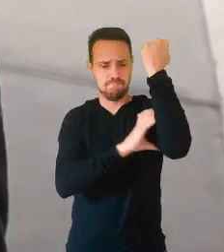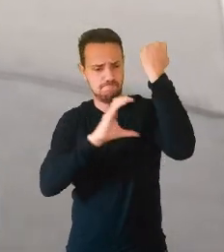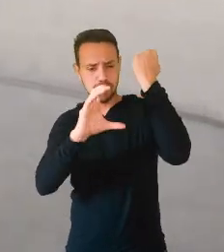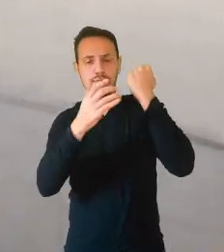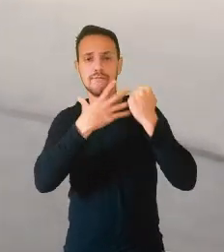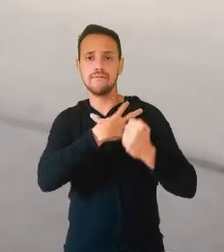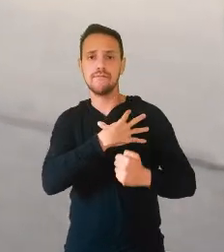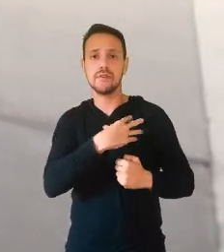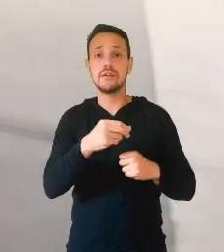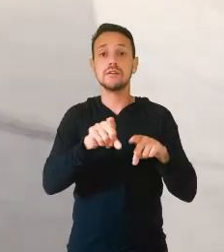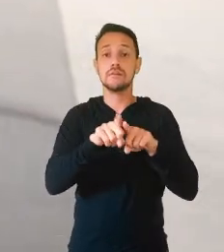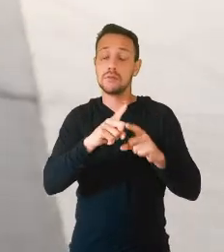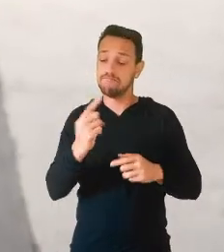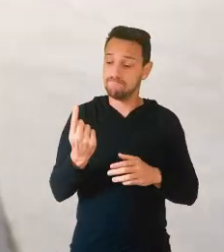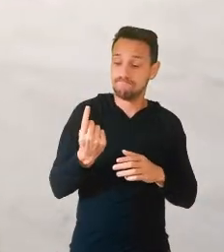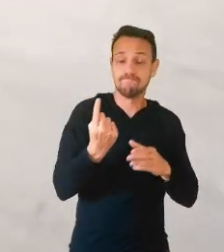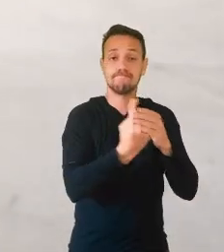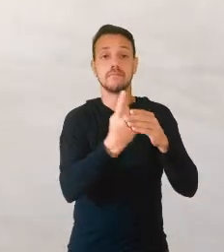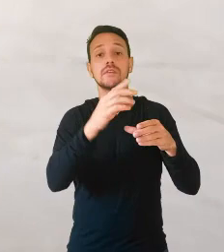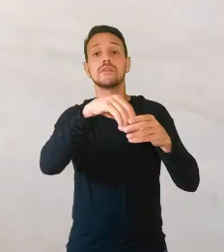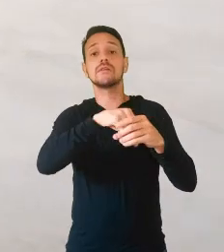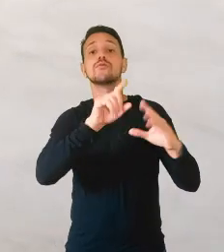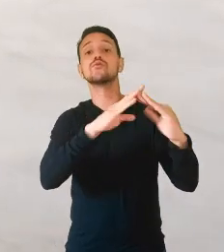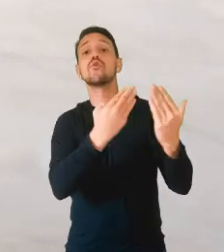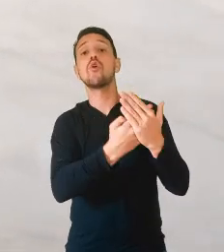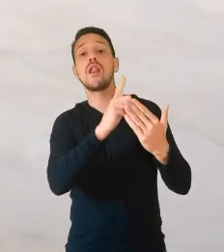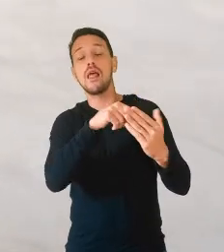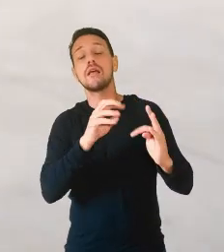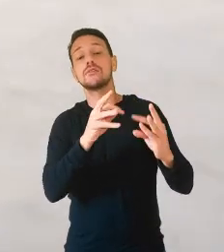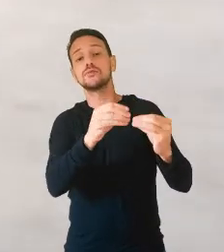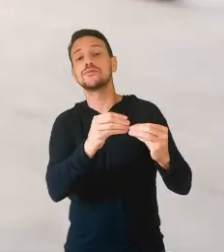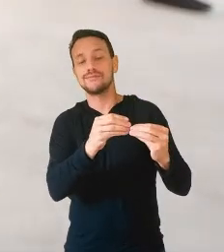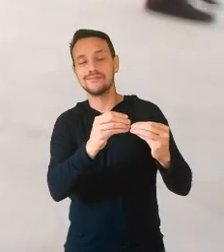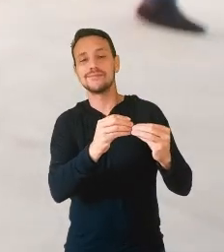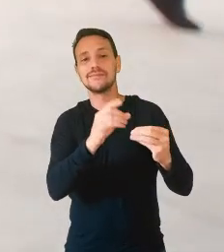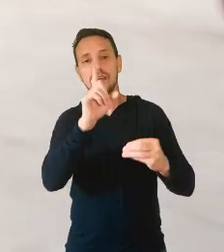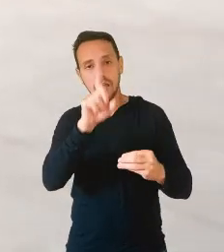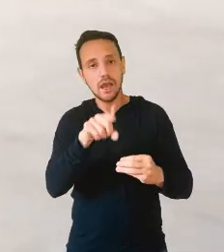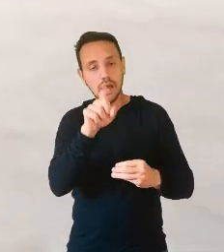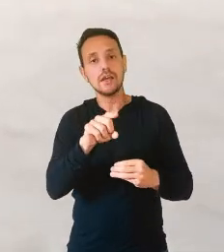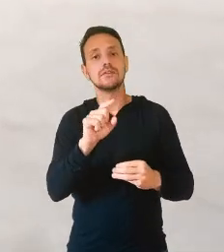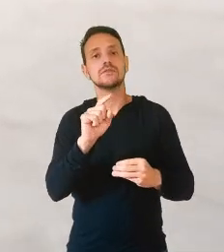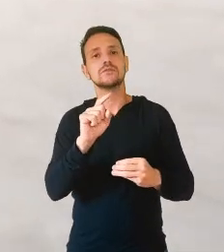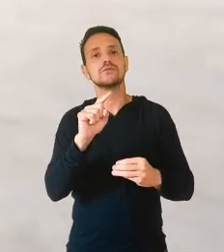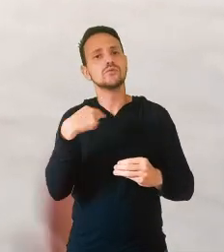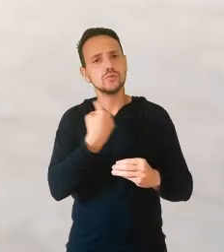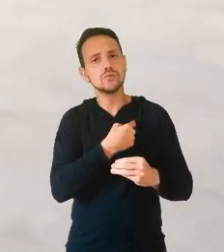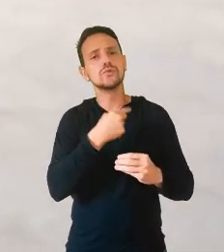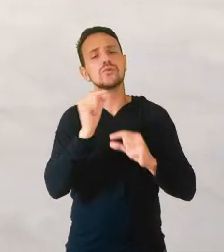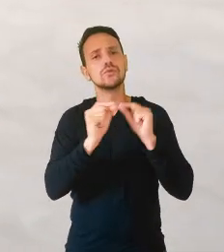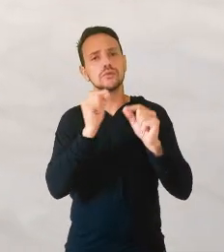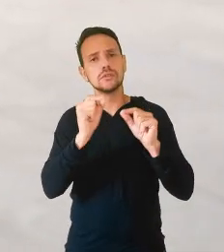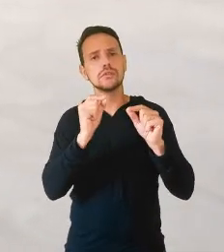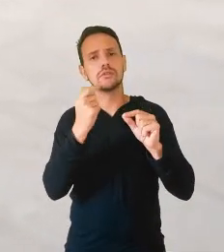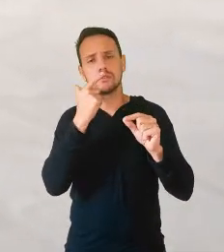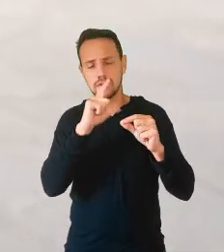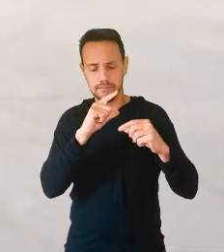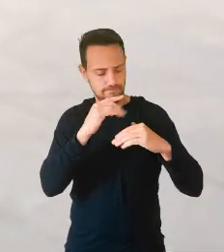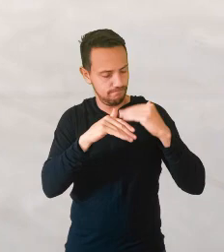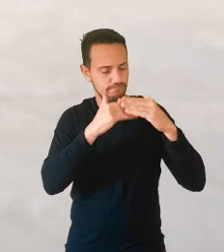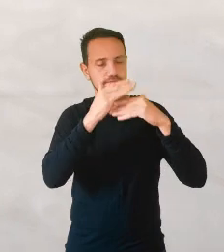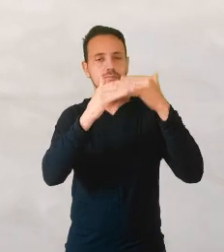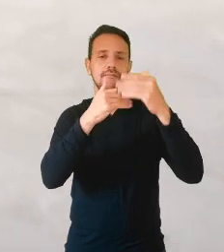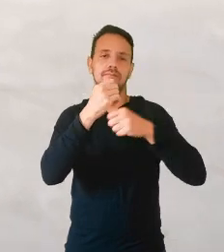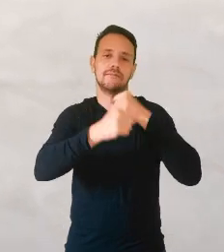filhos e os colocando dentro desse lugar comum que é a escola para todos, é o que dá luz a tudo isso